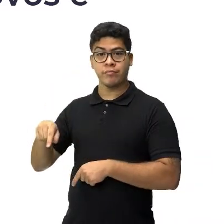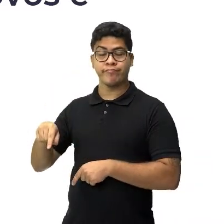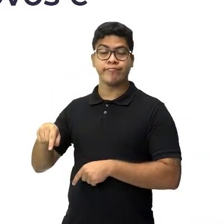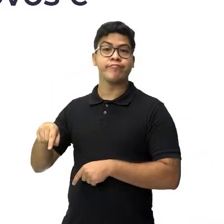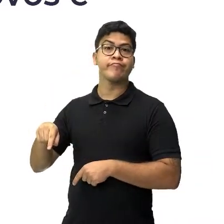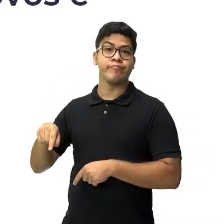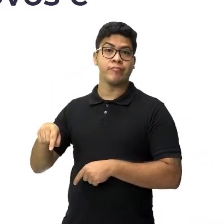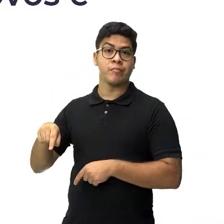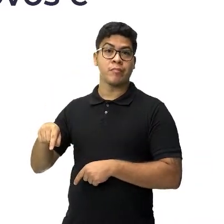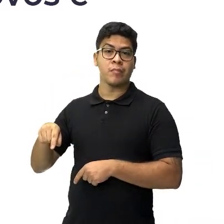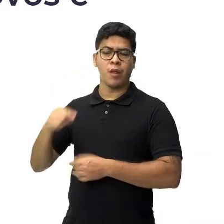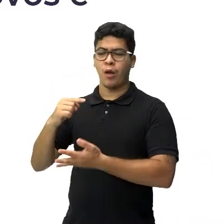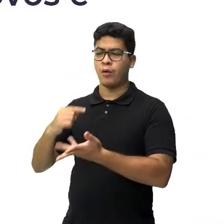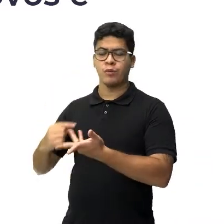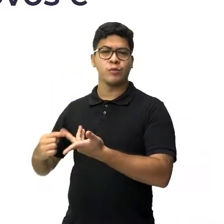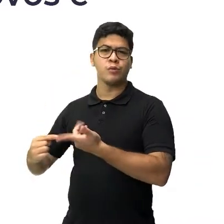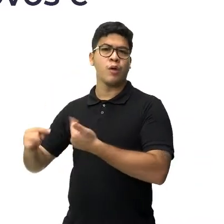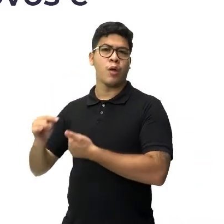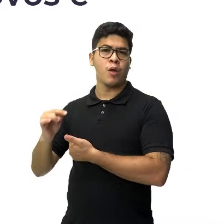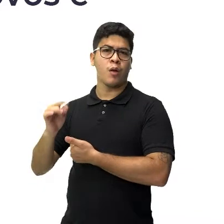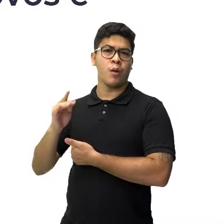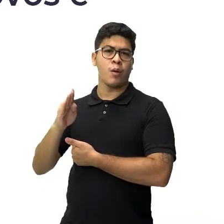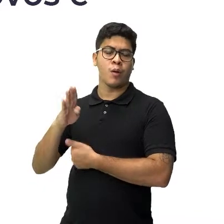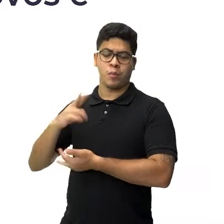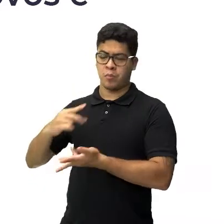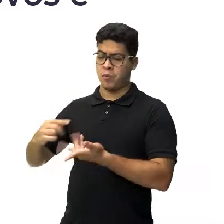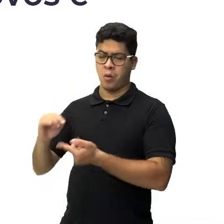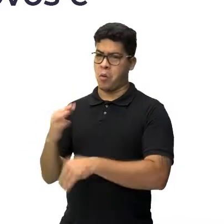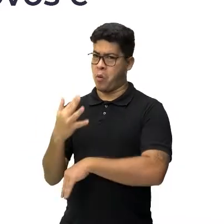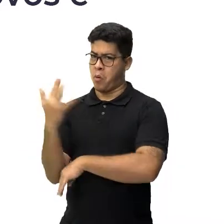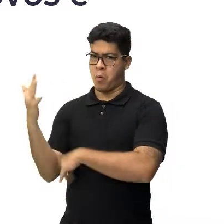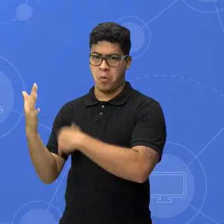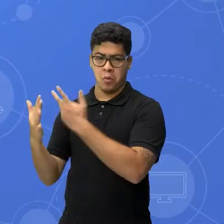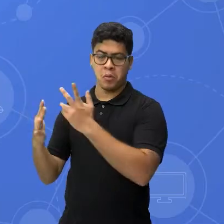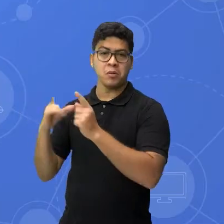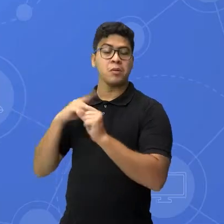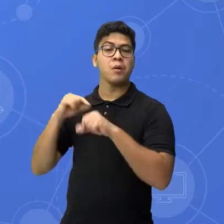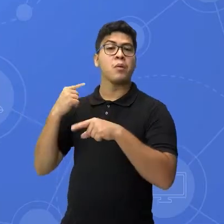sociodiversidade, né, aos povos e comunidades tradicionais. Então existe